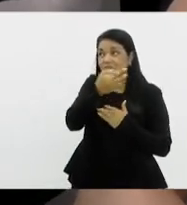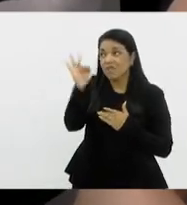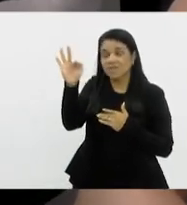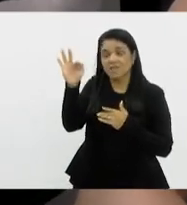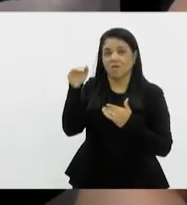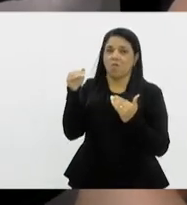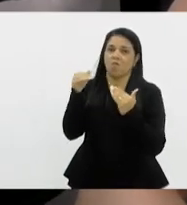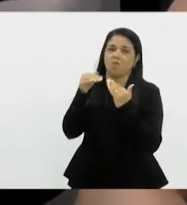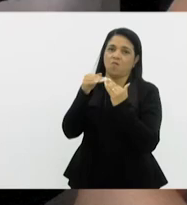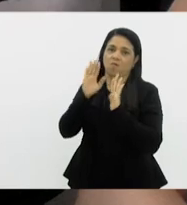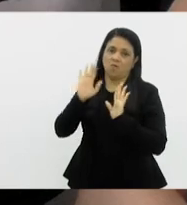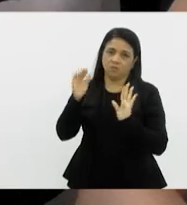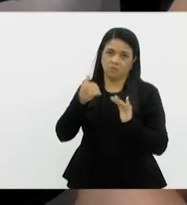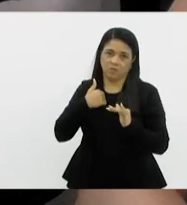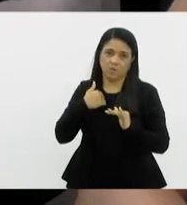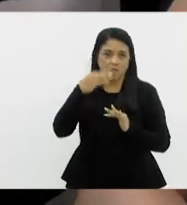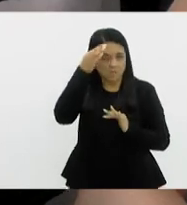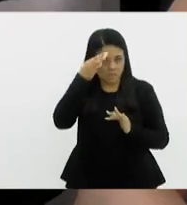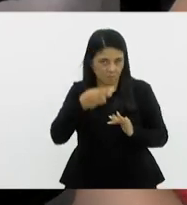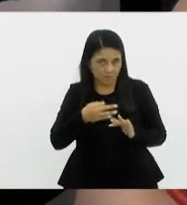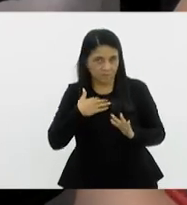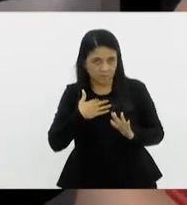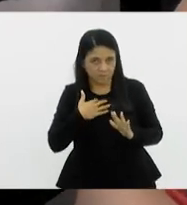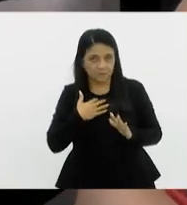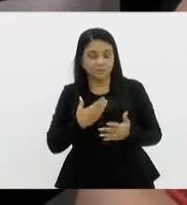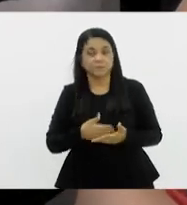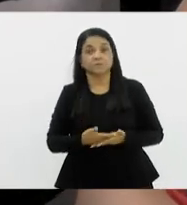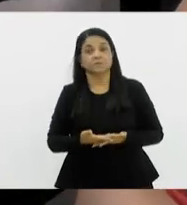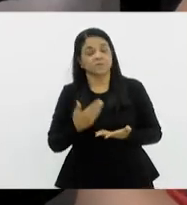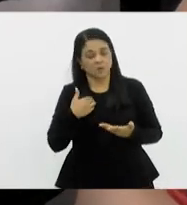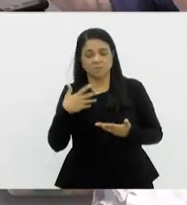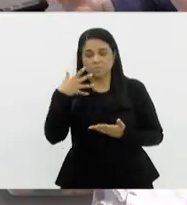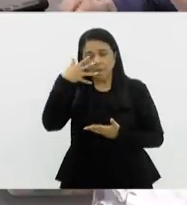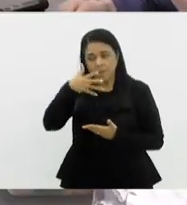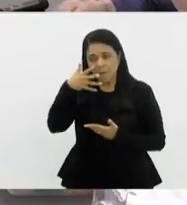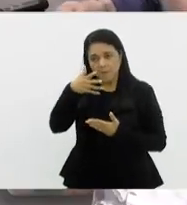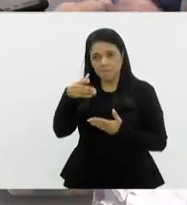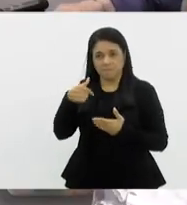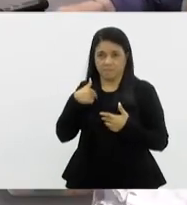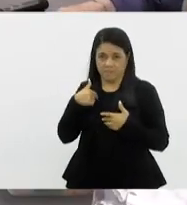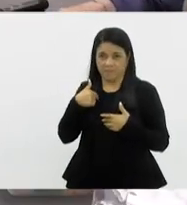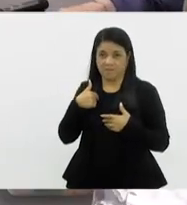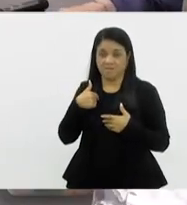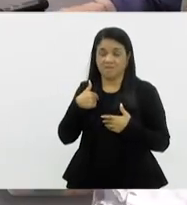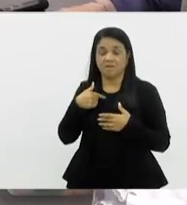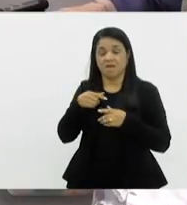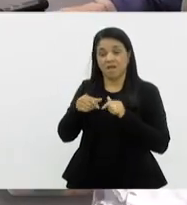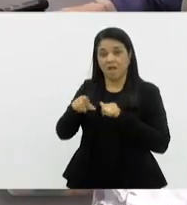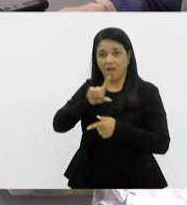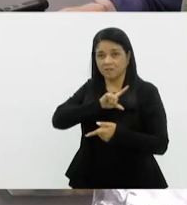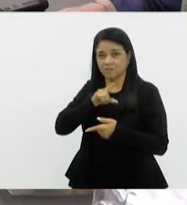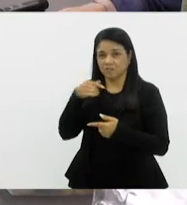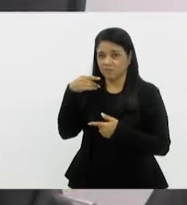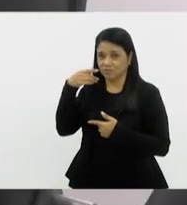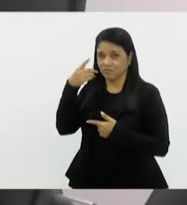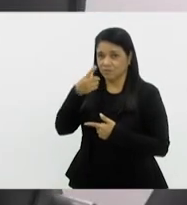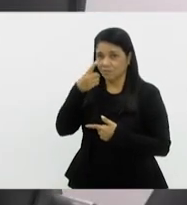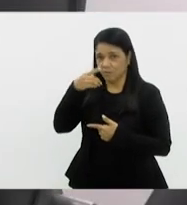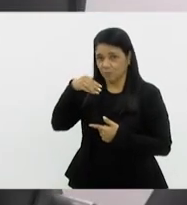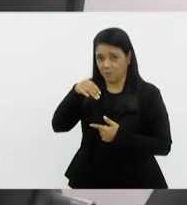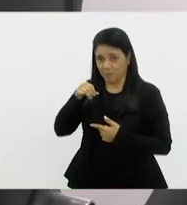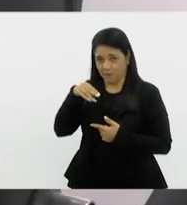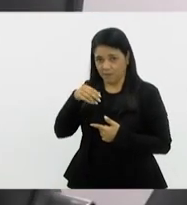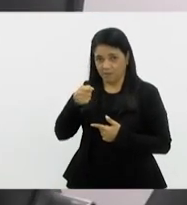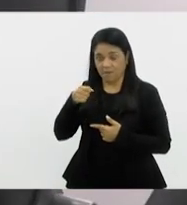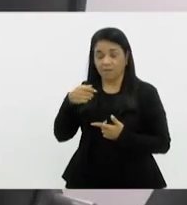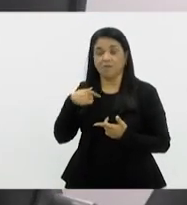minha compreensão sobre a matéria. Se Vossa Excelência me permite uma pequeníssima parte antes de passar para o deputado Mink, só para deixar claro, eu cheguei a falar